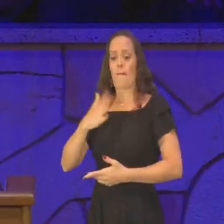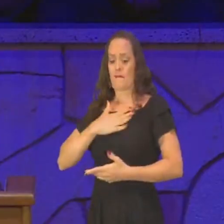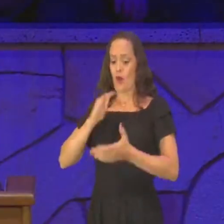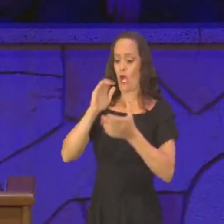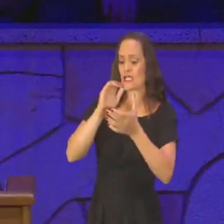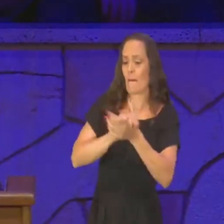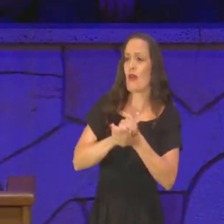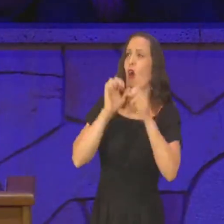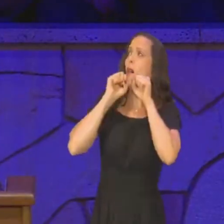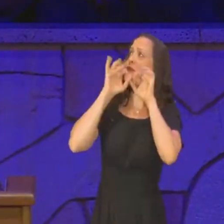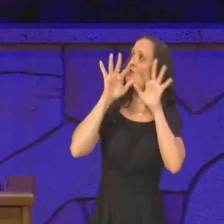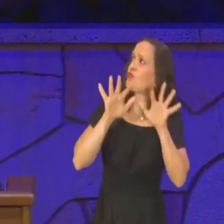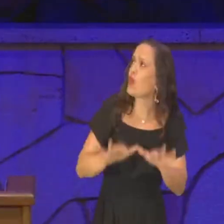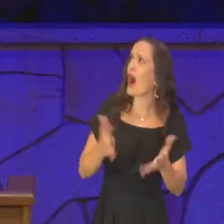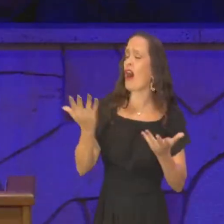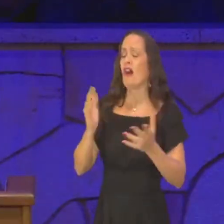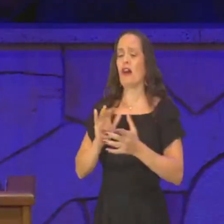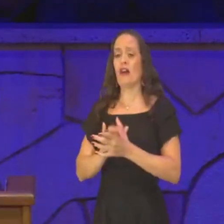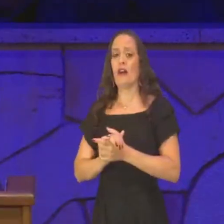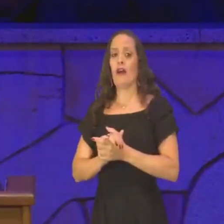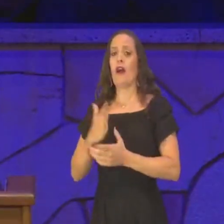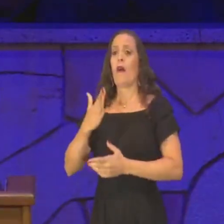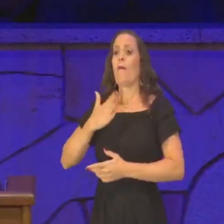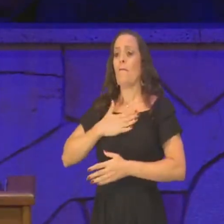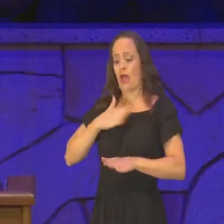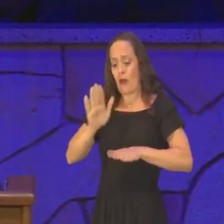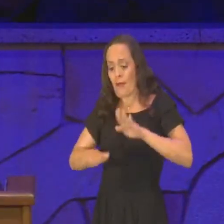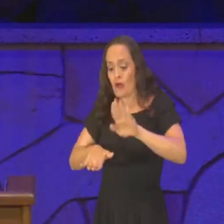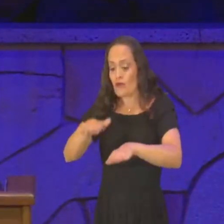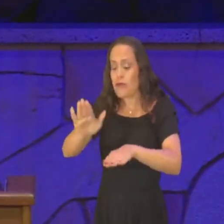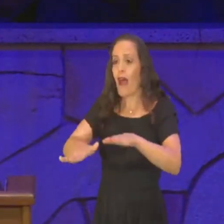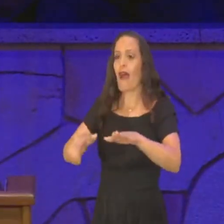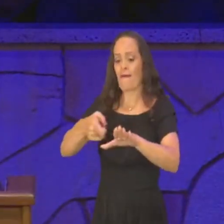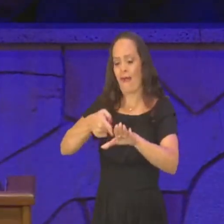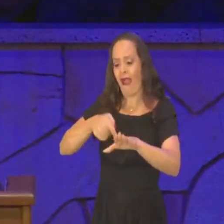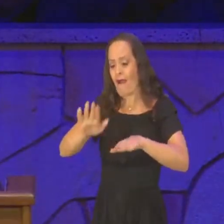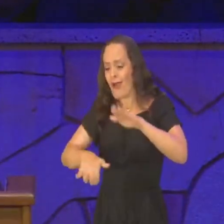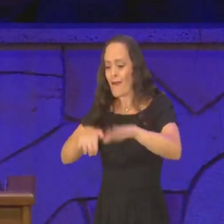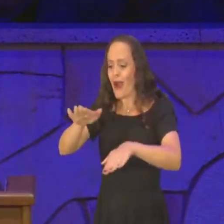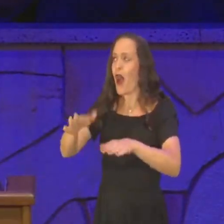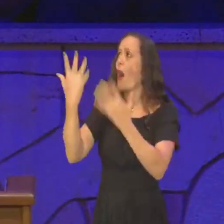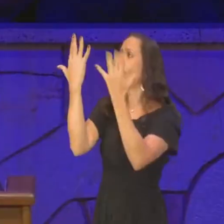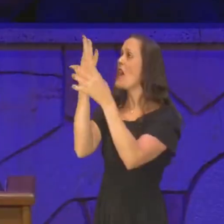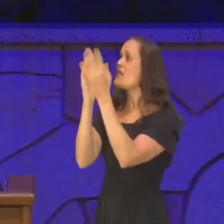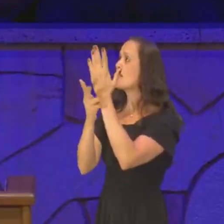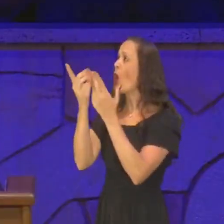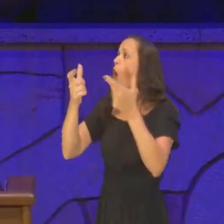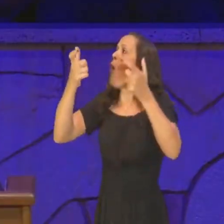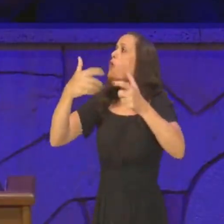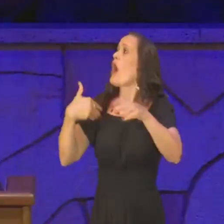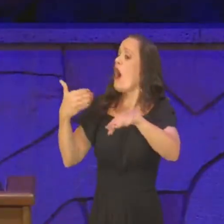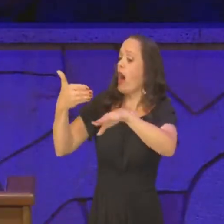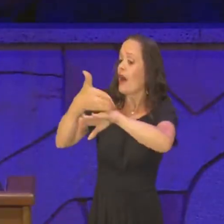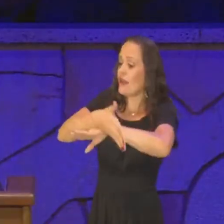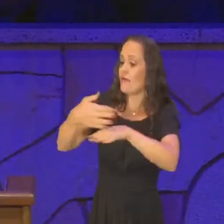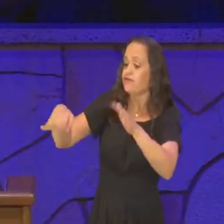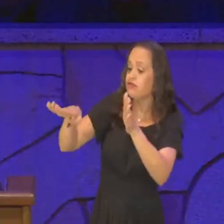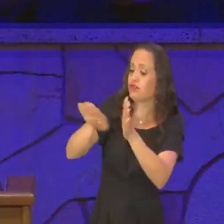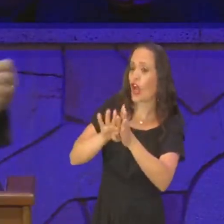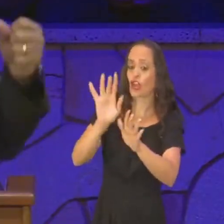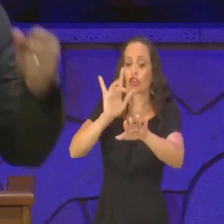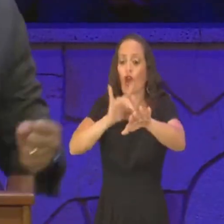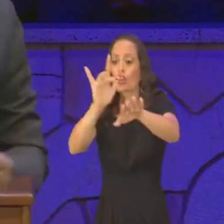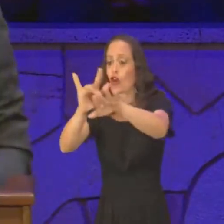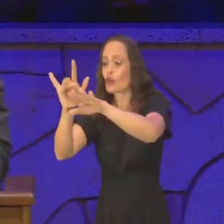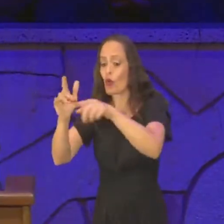casamento, que Ele pudesse abençoar os meus pés, as minhas mãos, de tal forma que aonde eu chegar, aonde eu tocar,